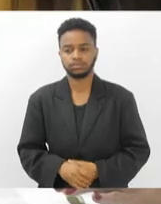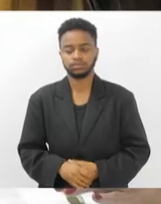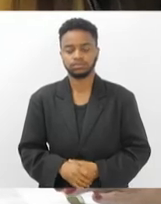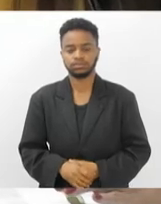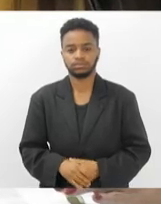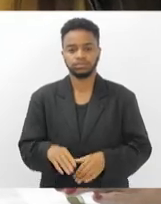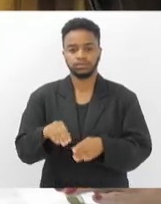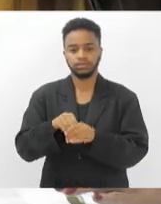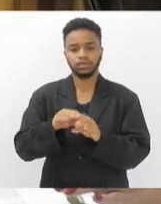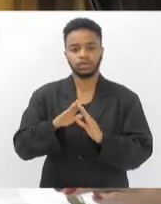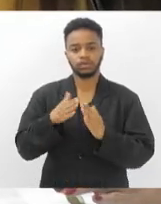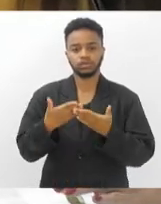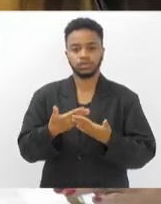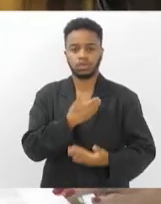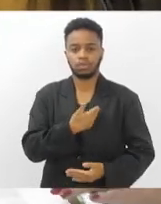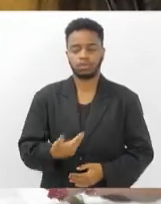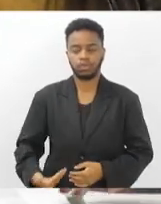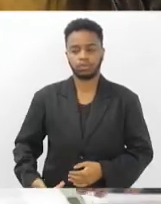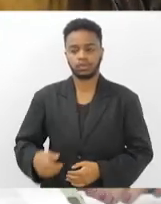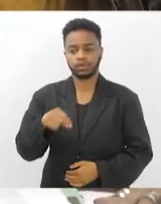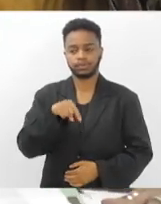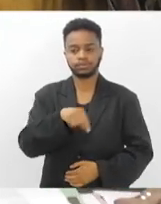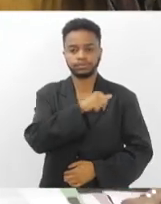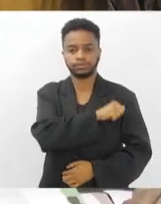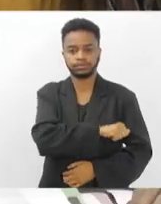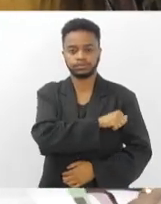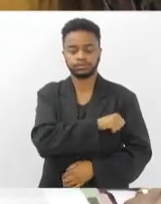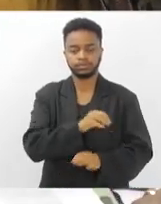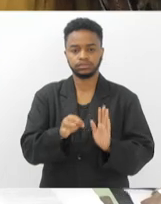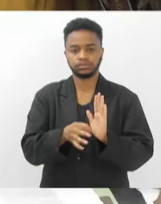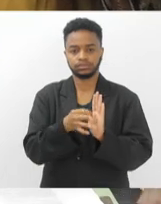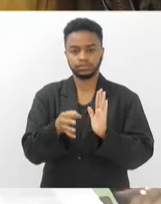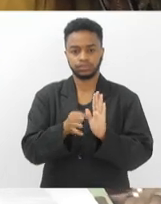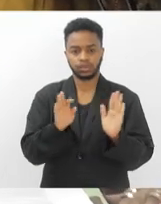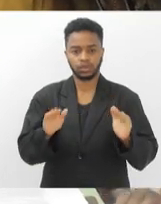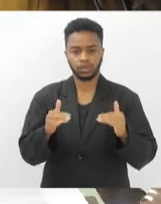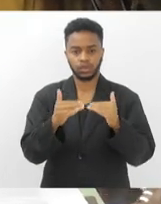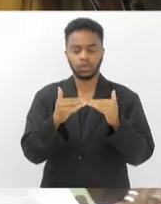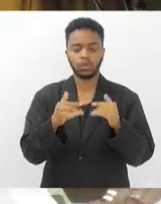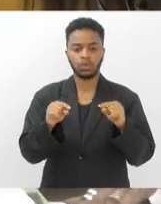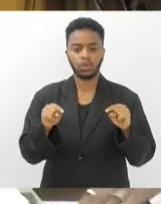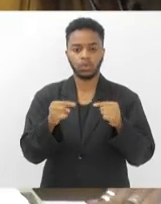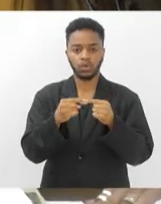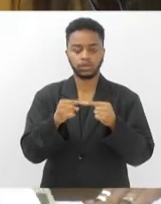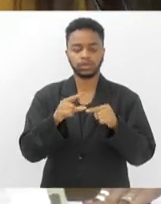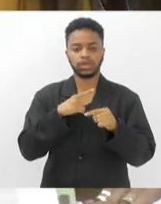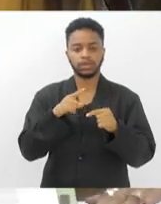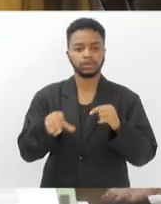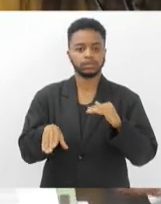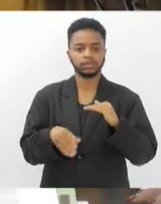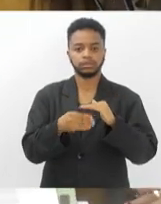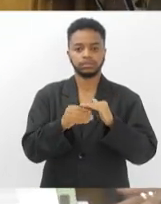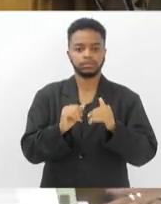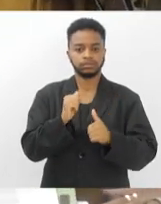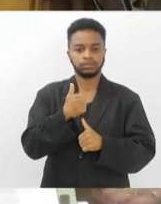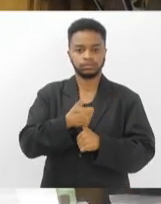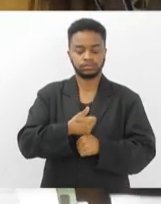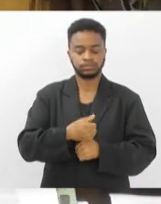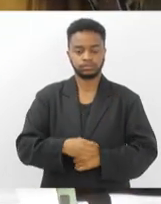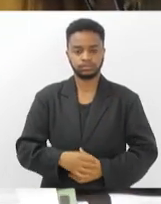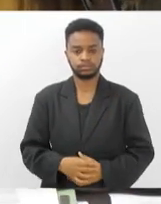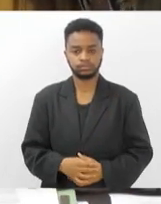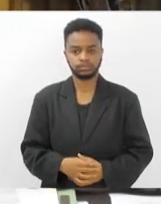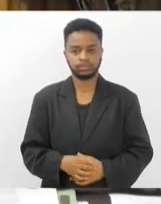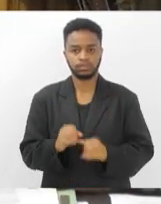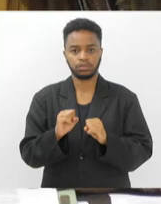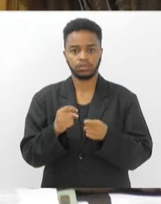nas escolas públicas do Estado. Parecer favorável com subemenda à emenda